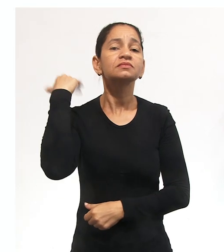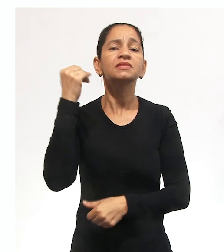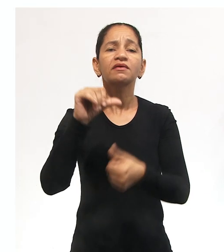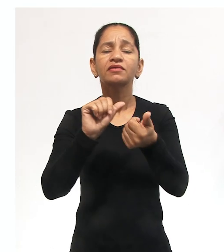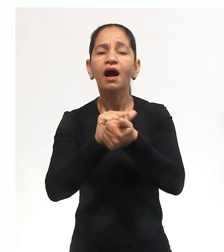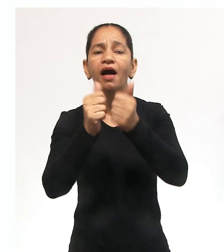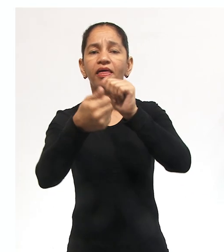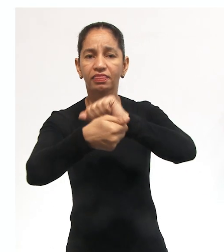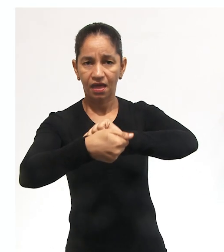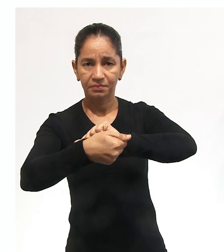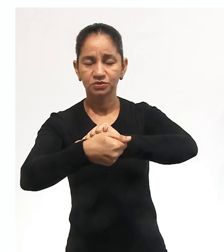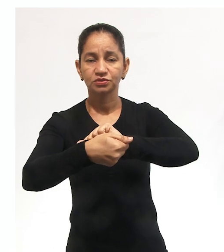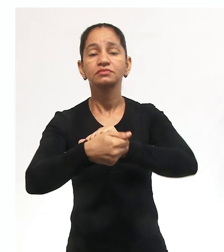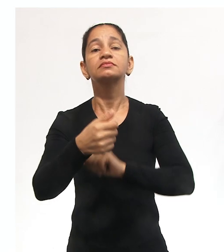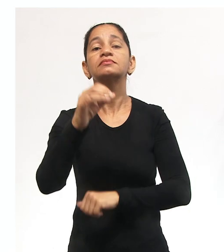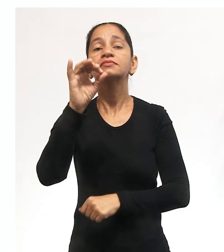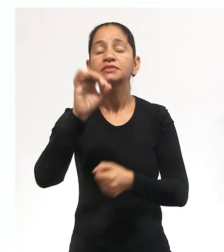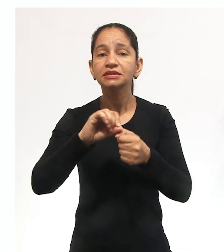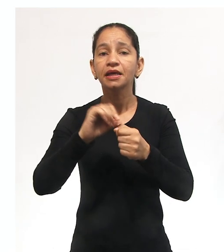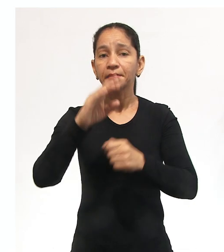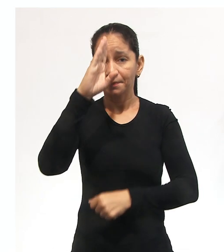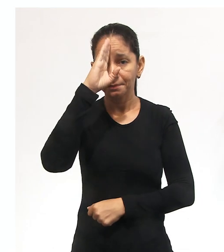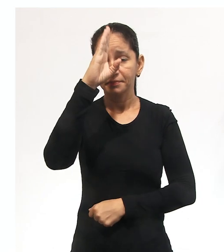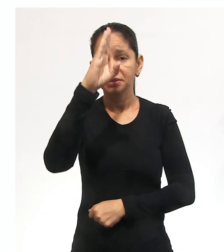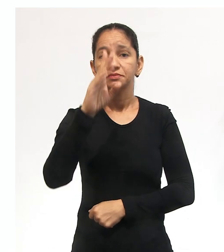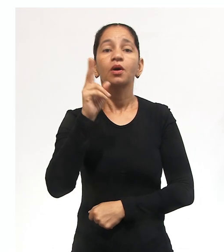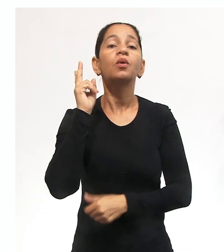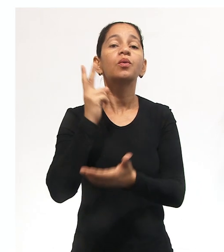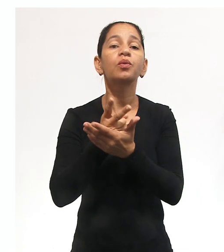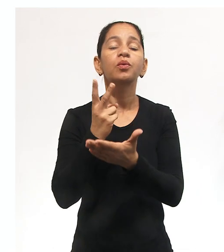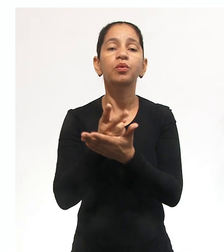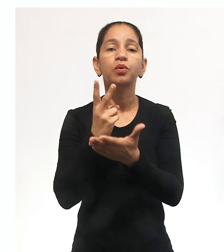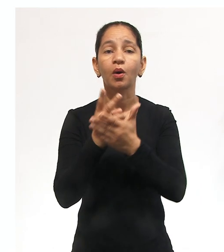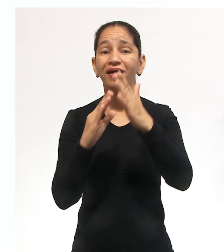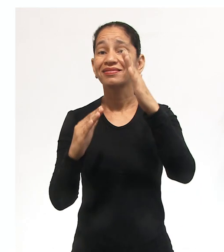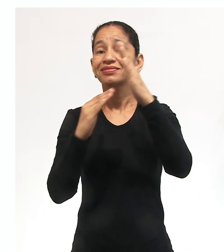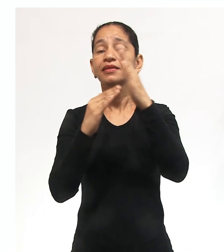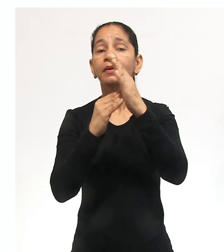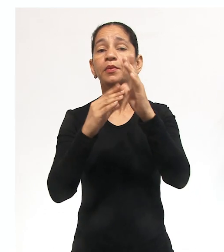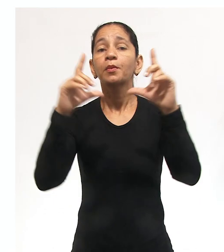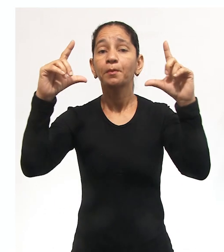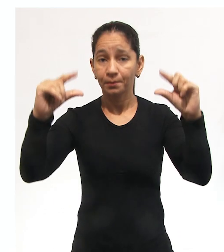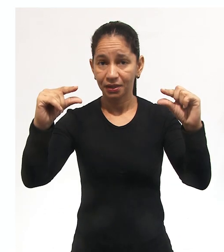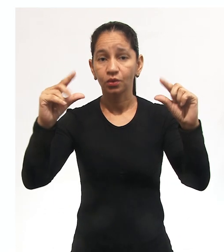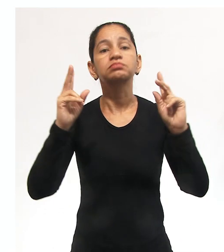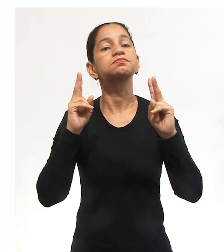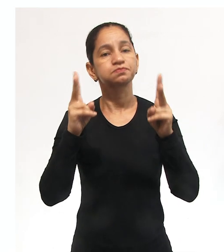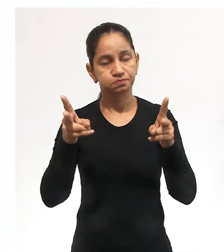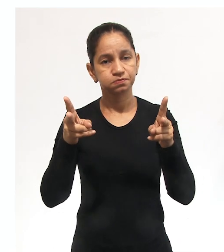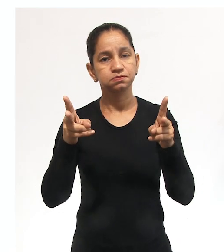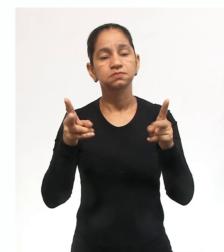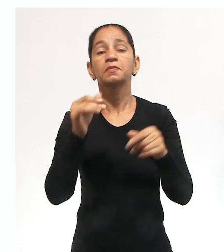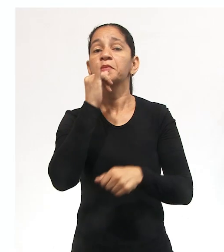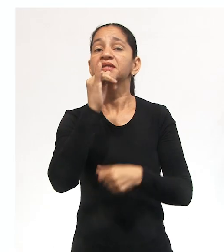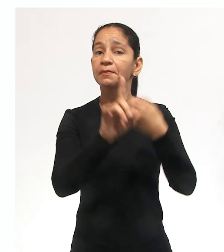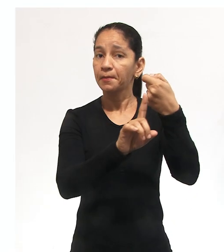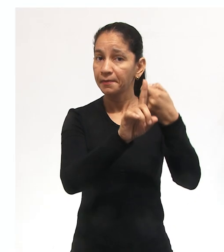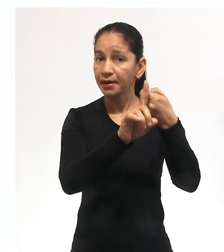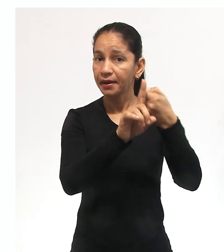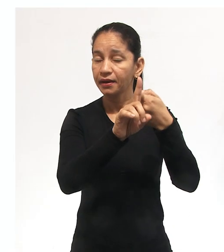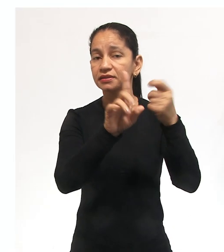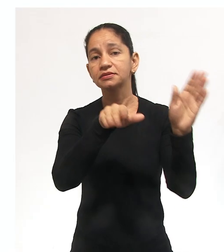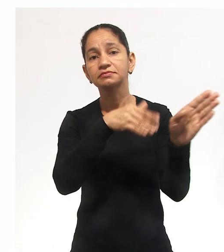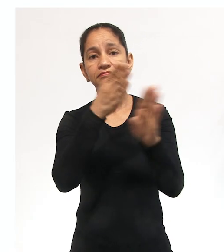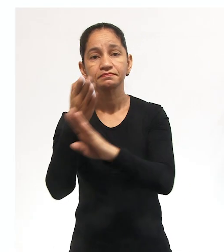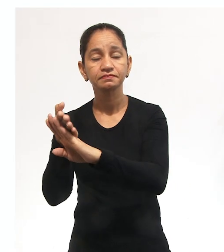mudanças, a gente sempre vai priorizar a unidade de tempo menor. Então, a gente está falando de mês